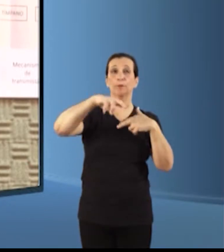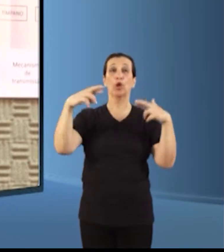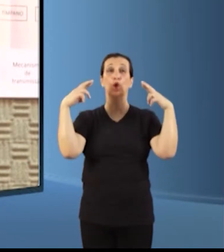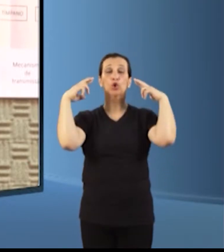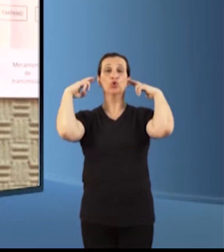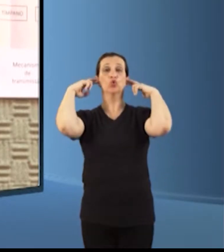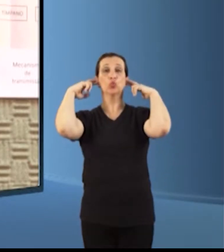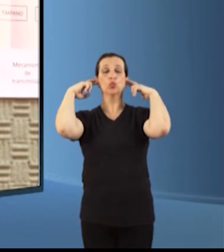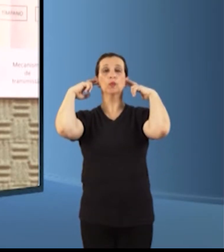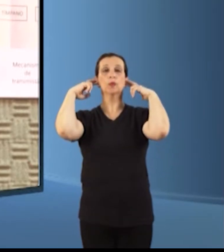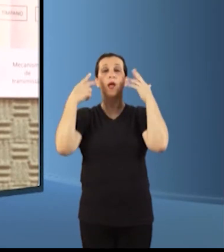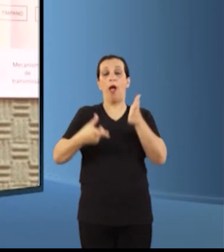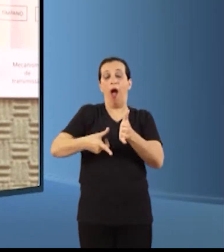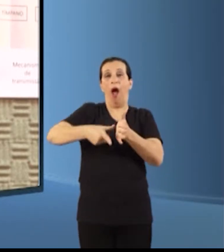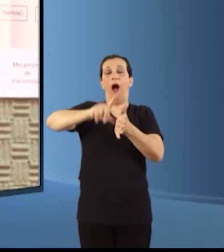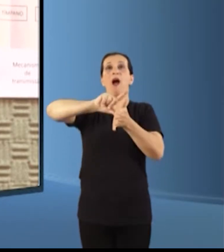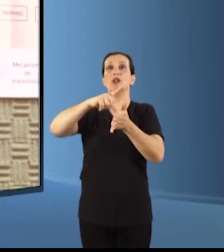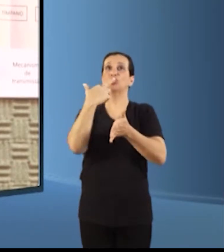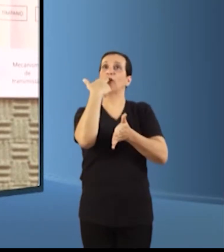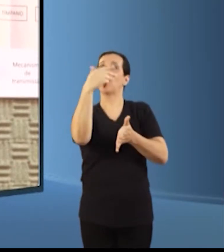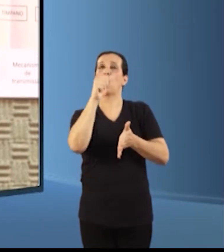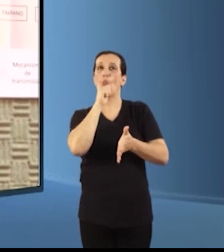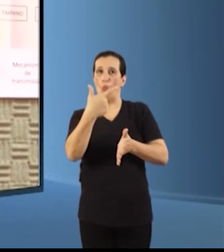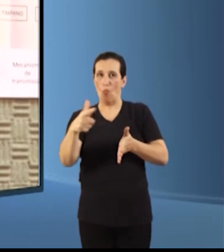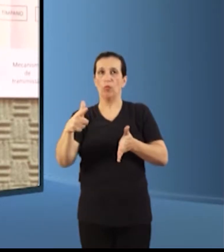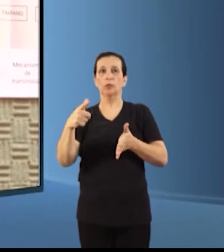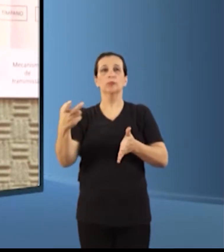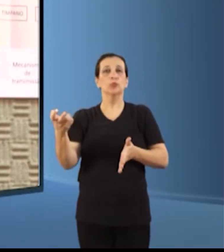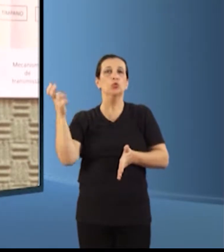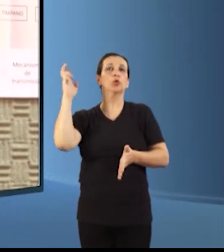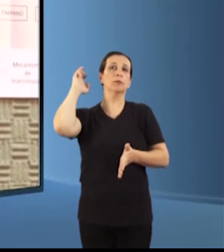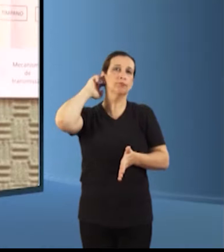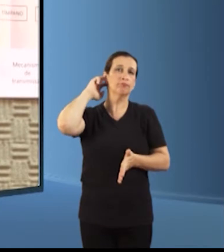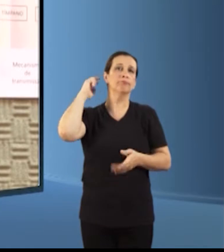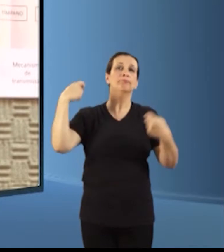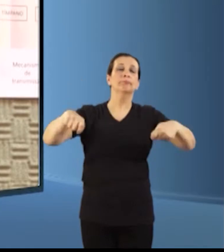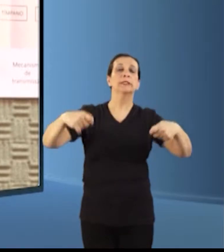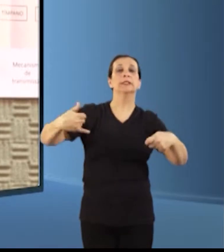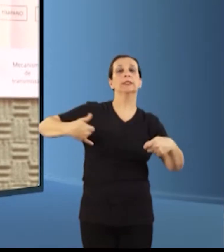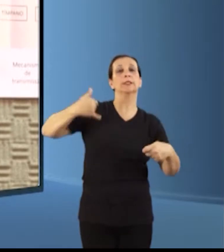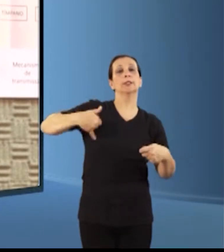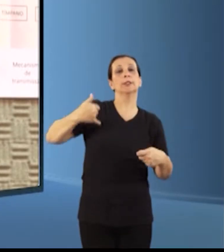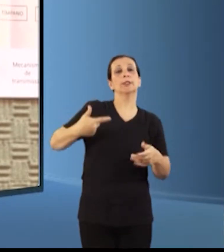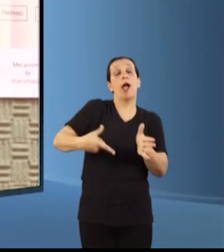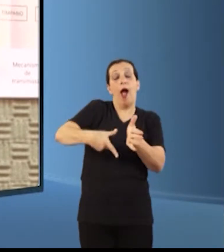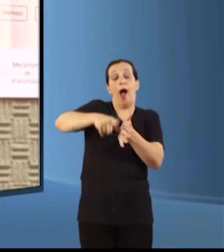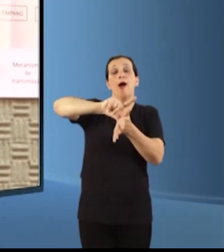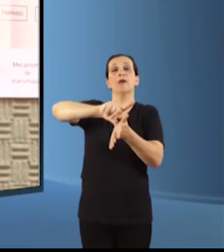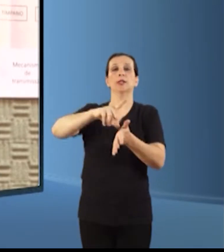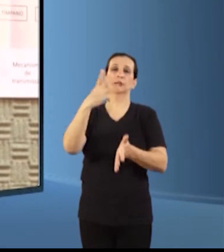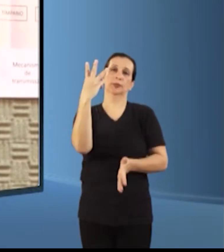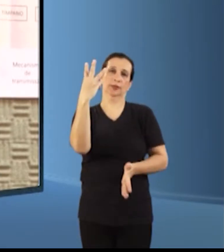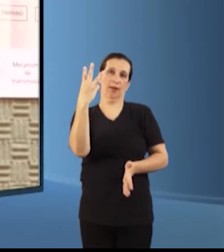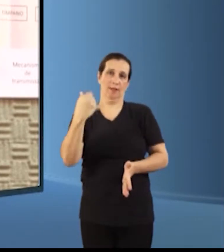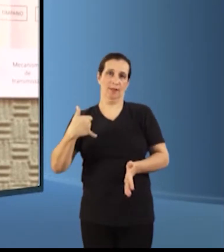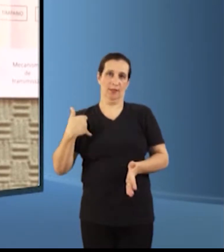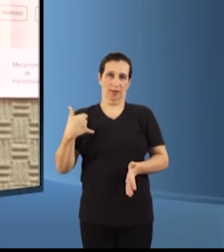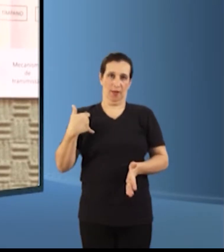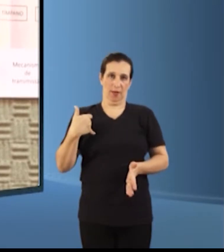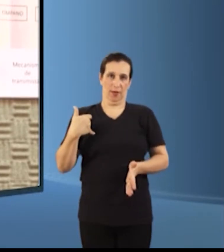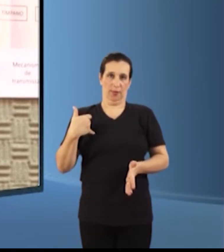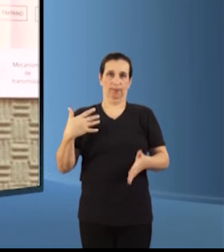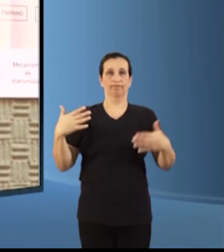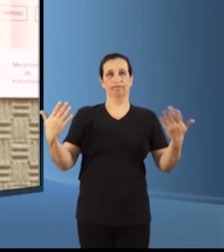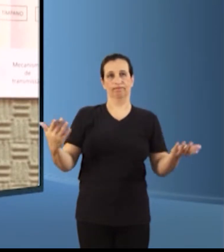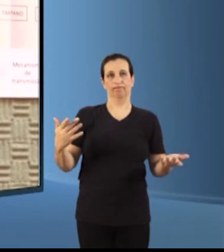Normalmente, nos casos de surdez pré-lingual, o implante coclear deve ser realizado